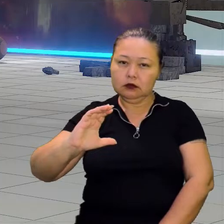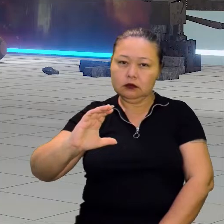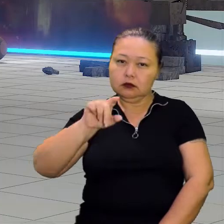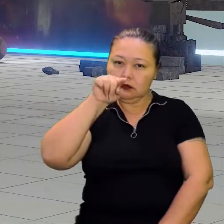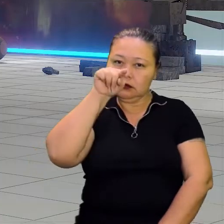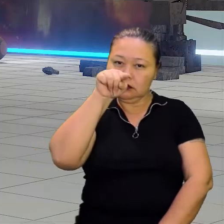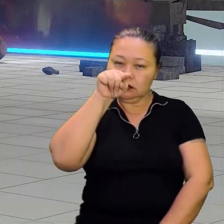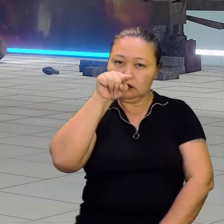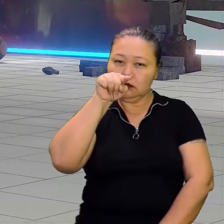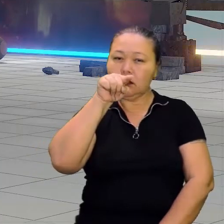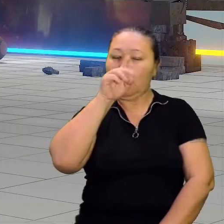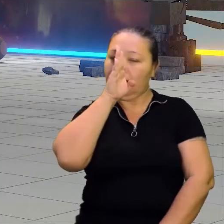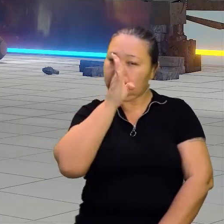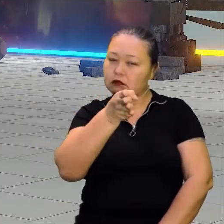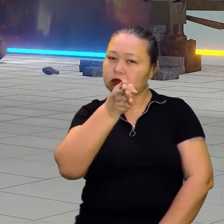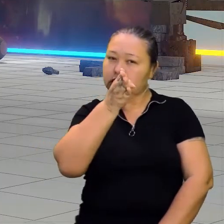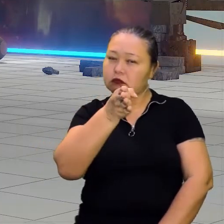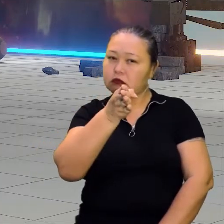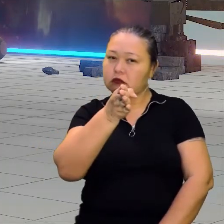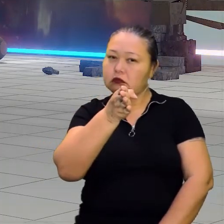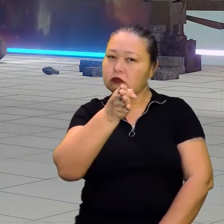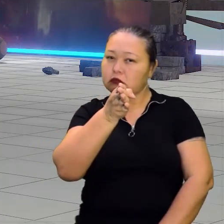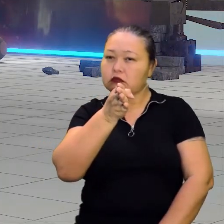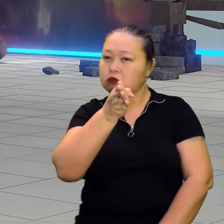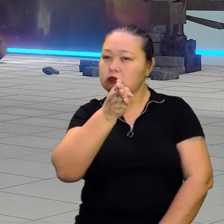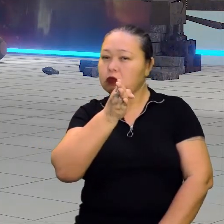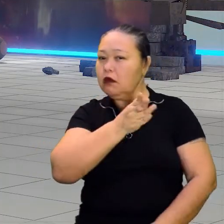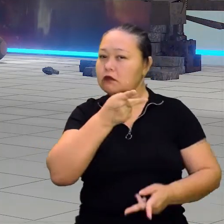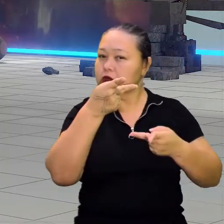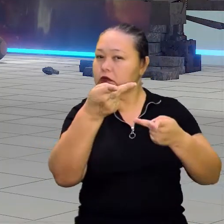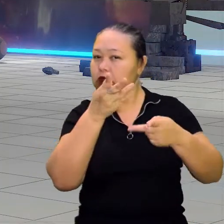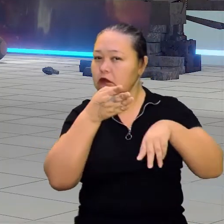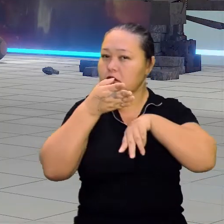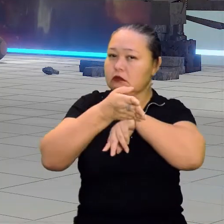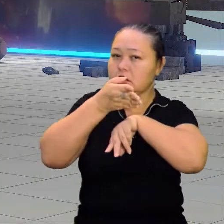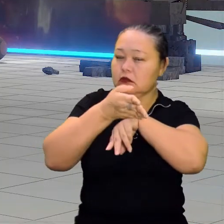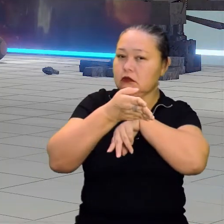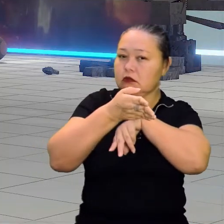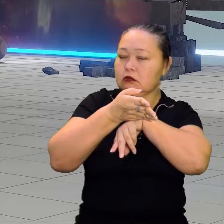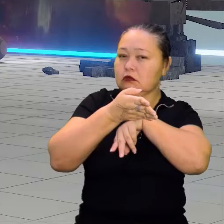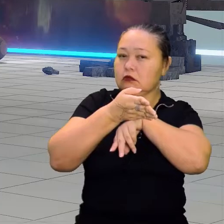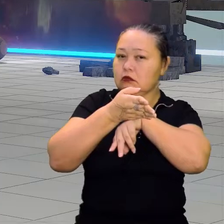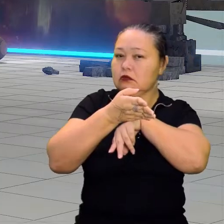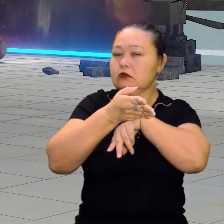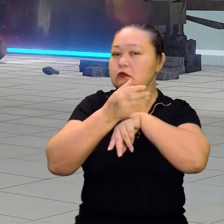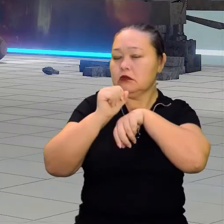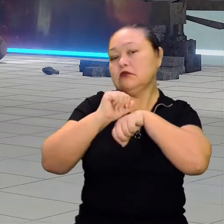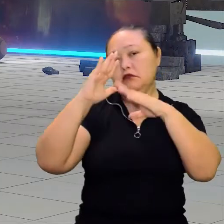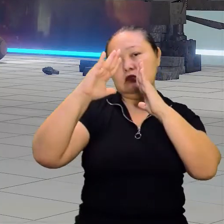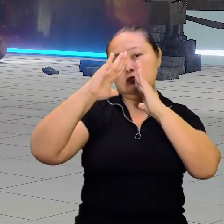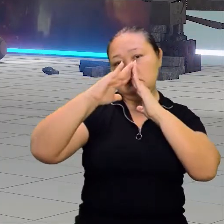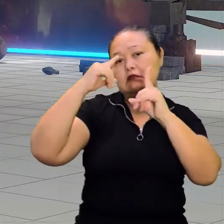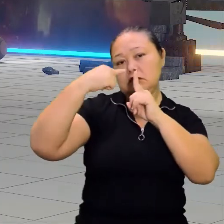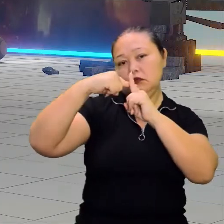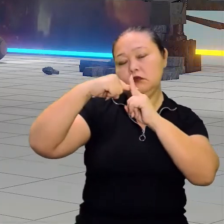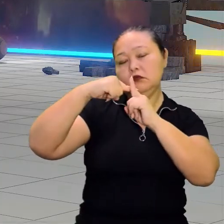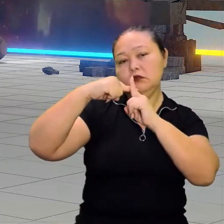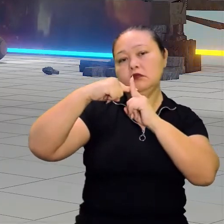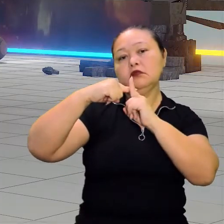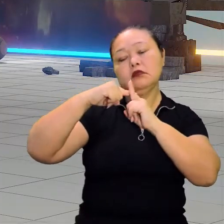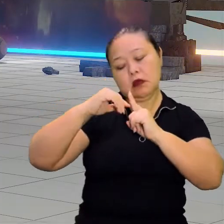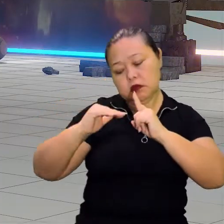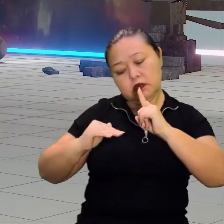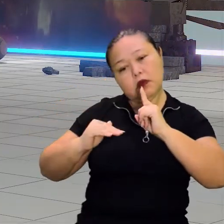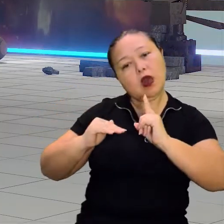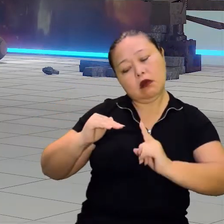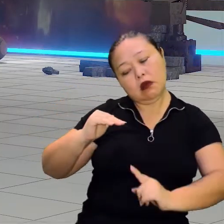Você congrega, visita, participa das igrejas católicas. Você vai